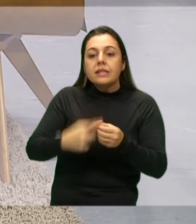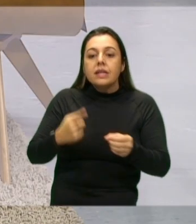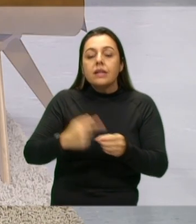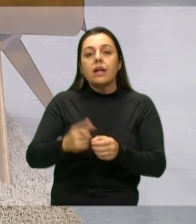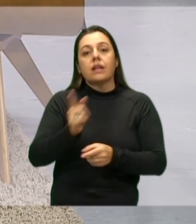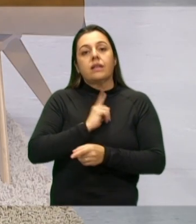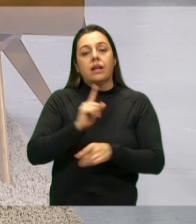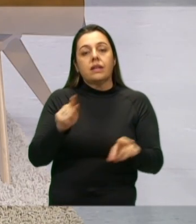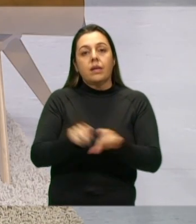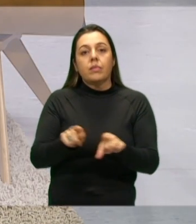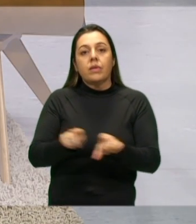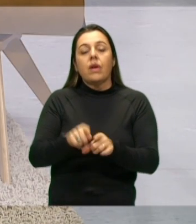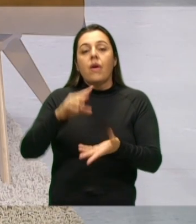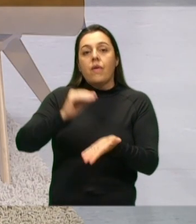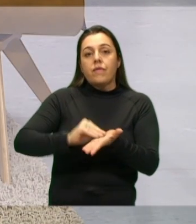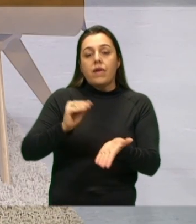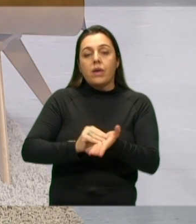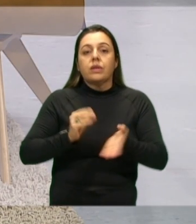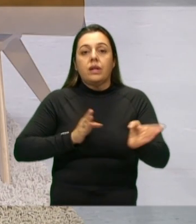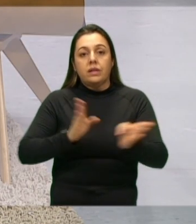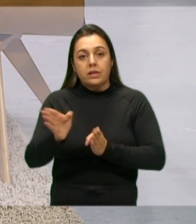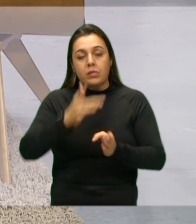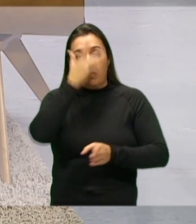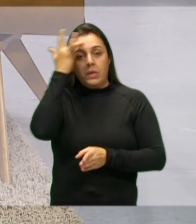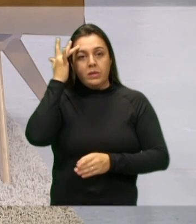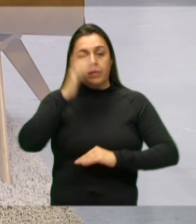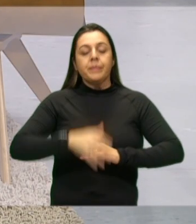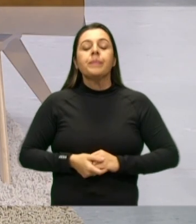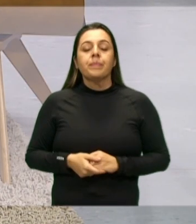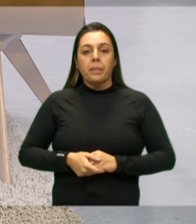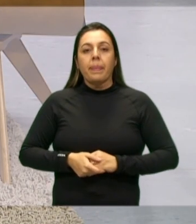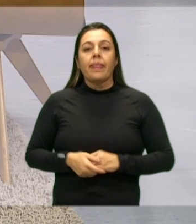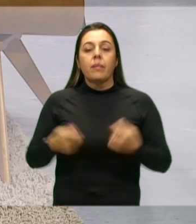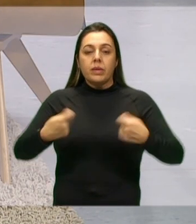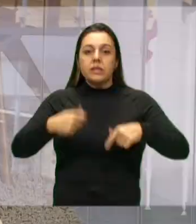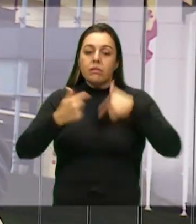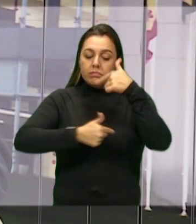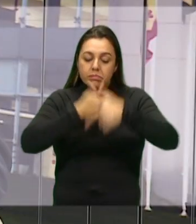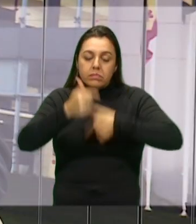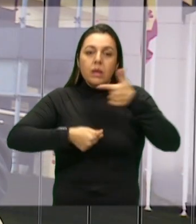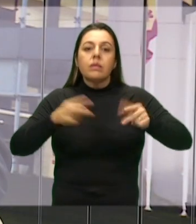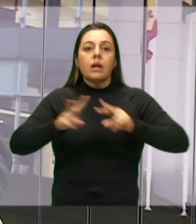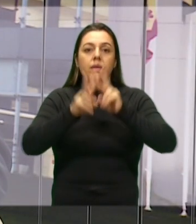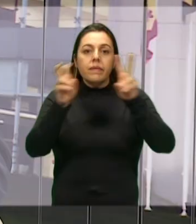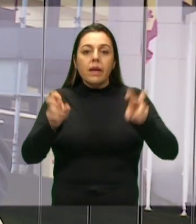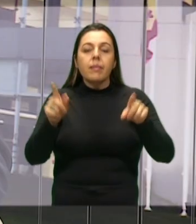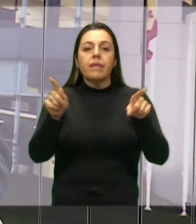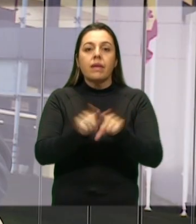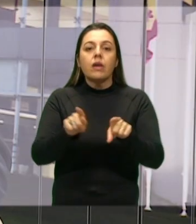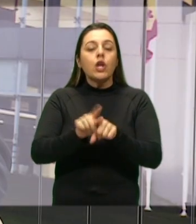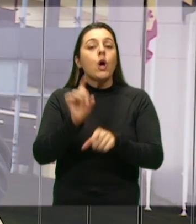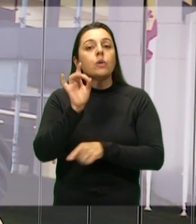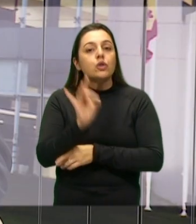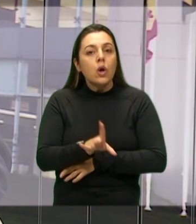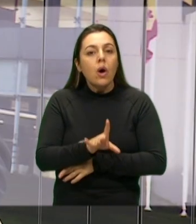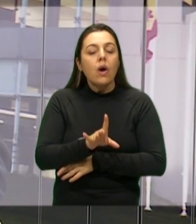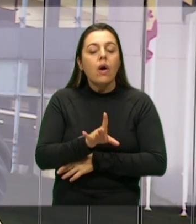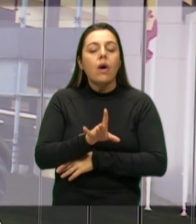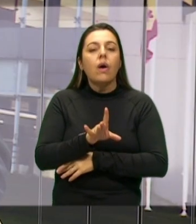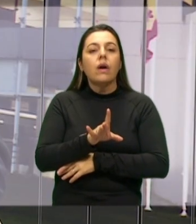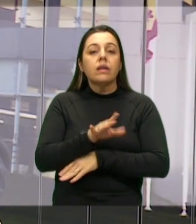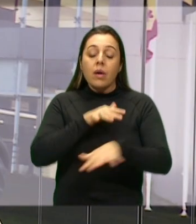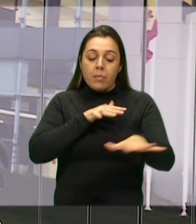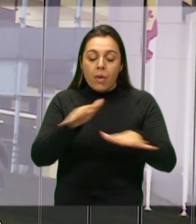tem trazido também a falta de acessibilidade para as pessoas, Maurício. Então, a gente tem trabalhado isso, essa questão também, não só